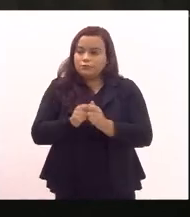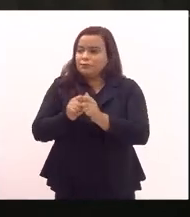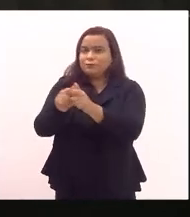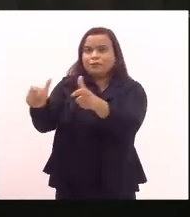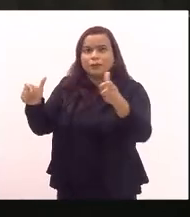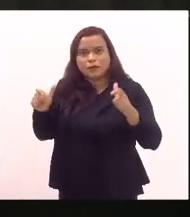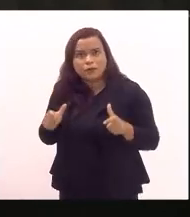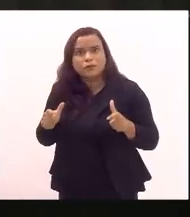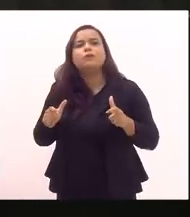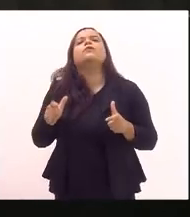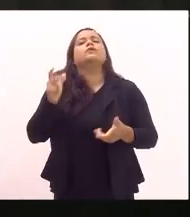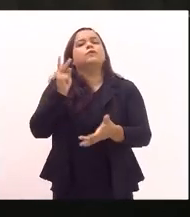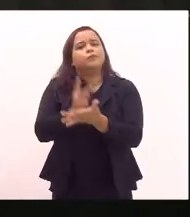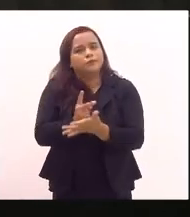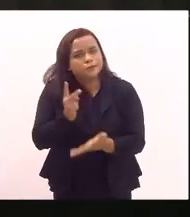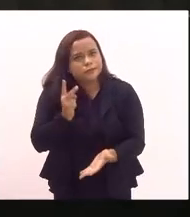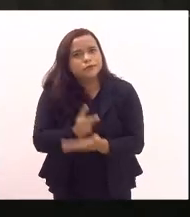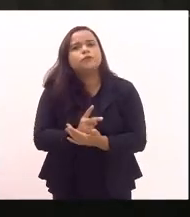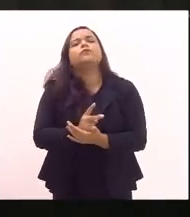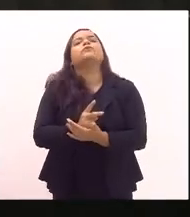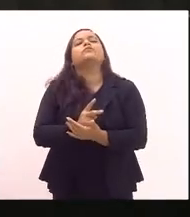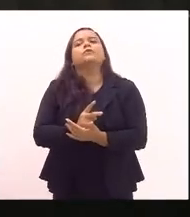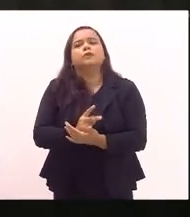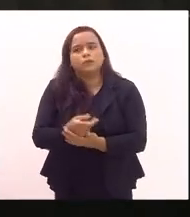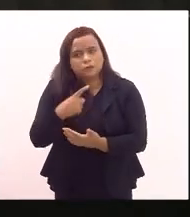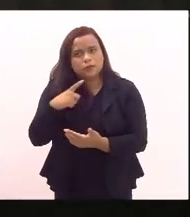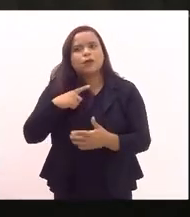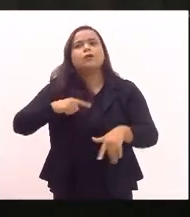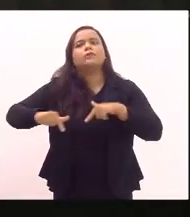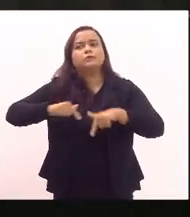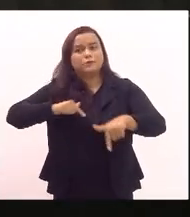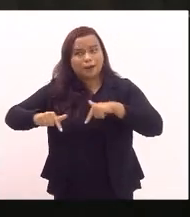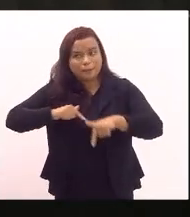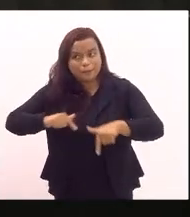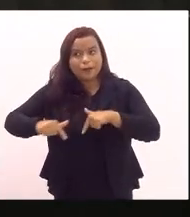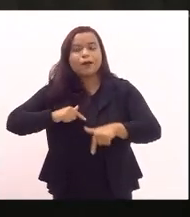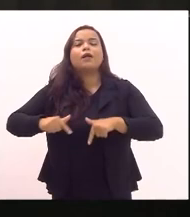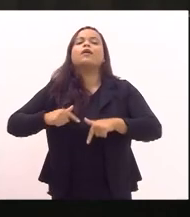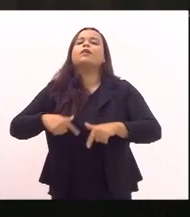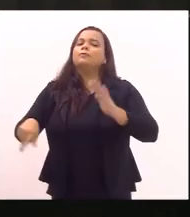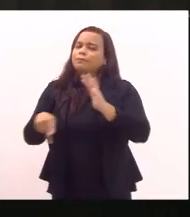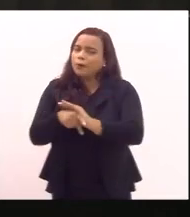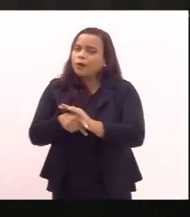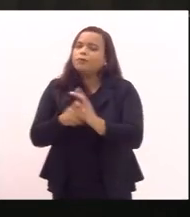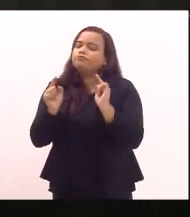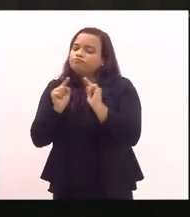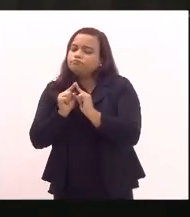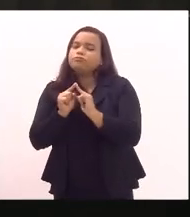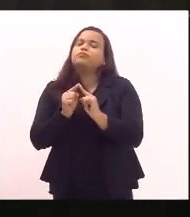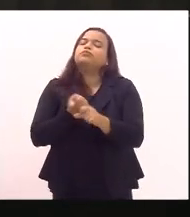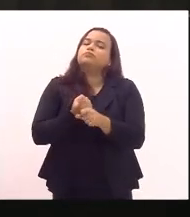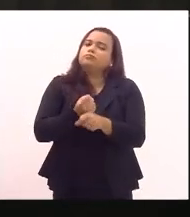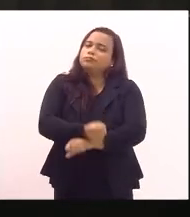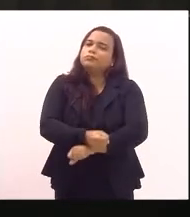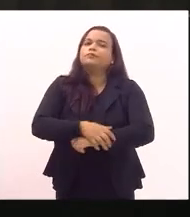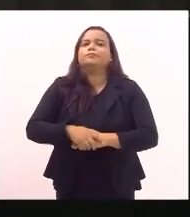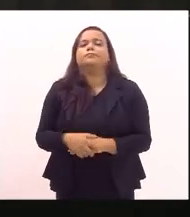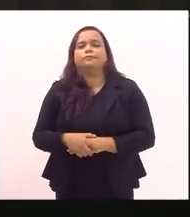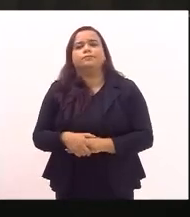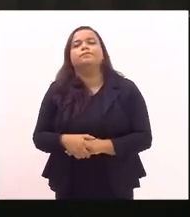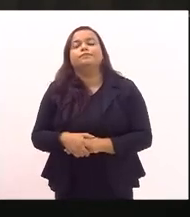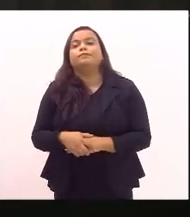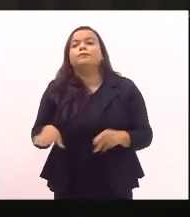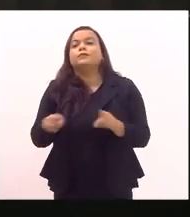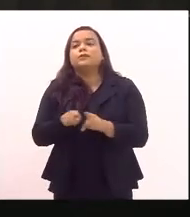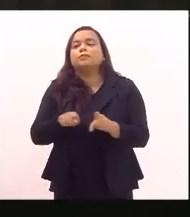delas ainda são encontradas em situação análoga à escravidão presas nós